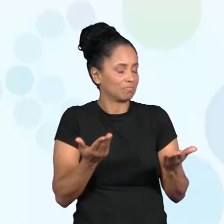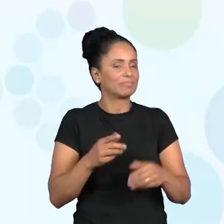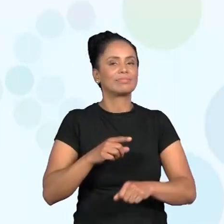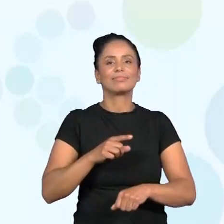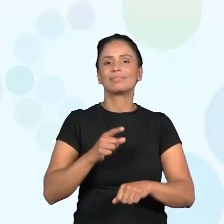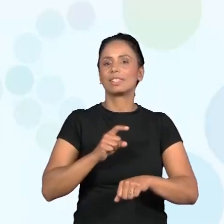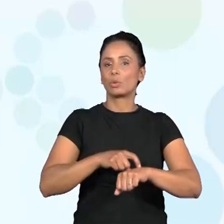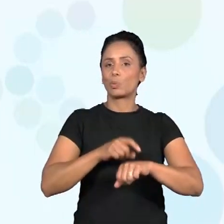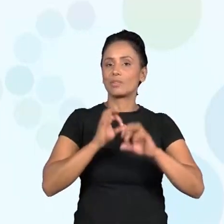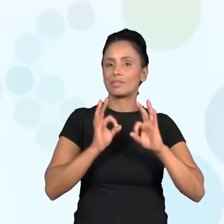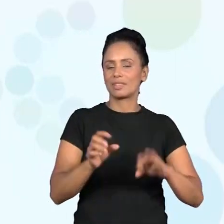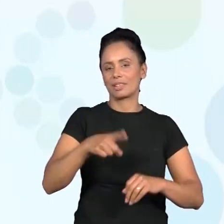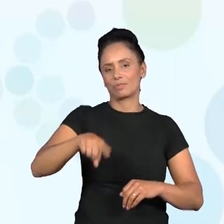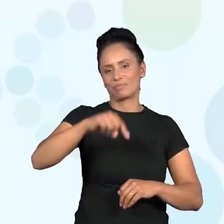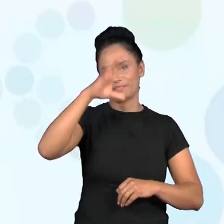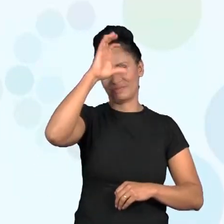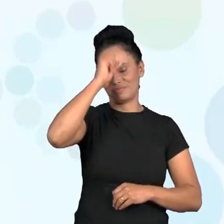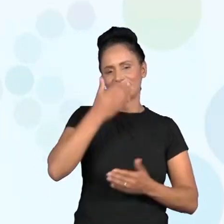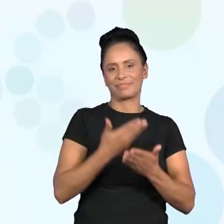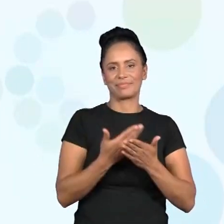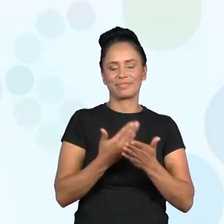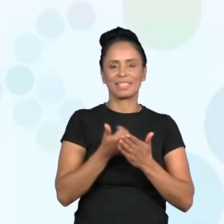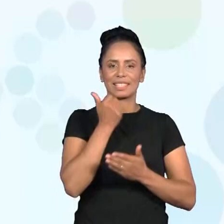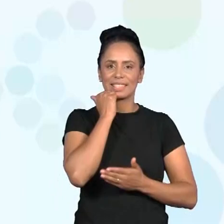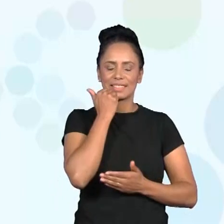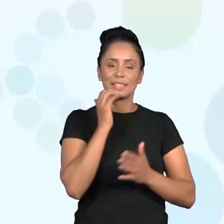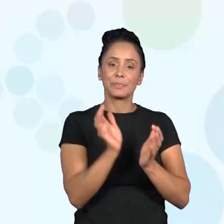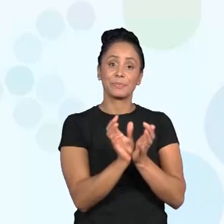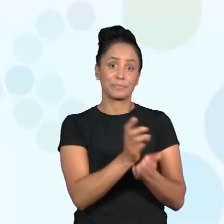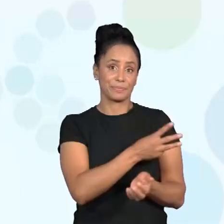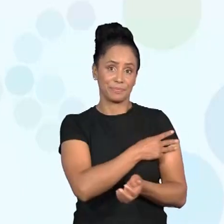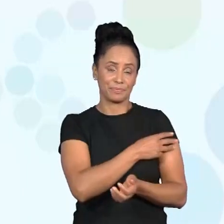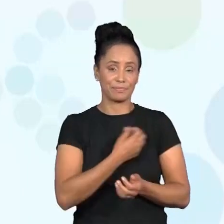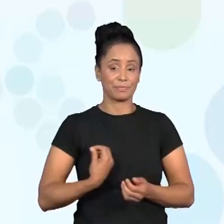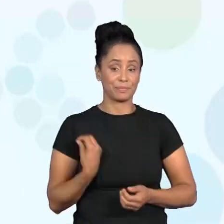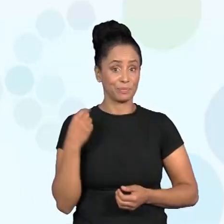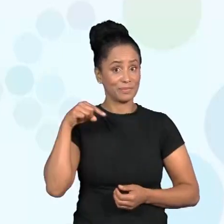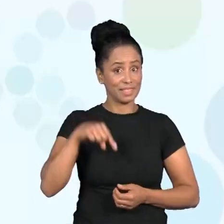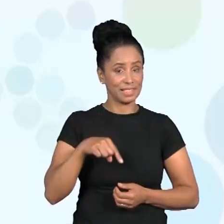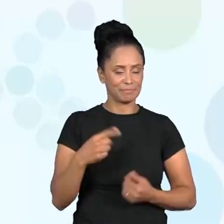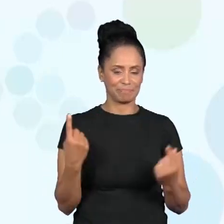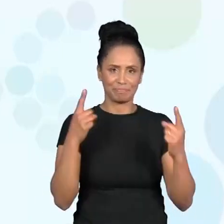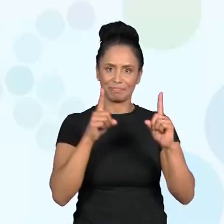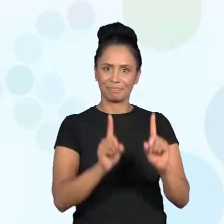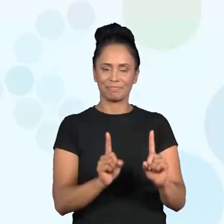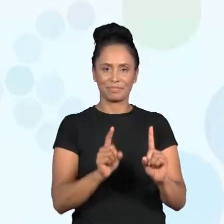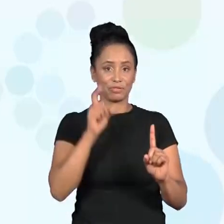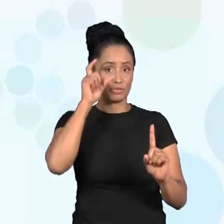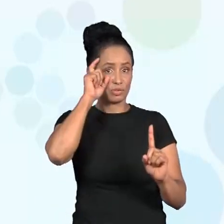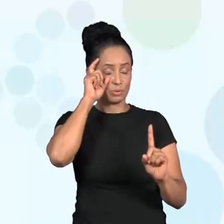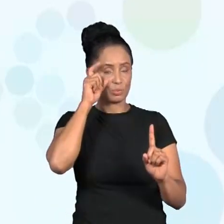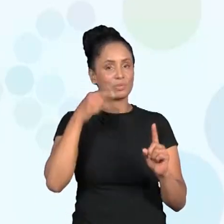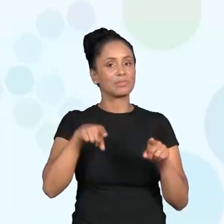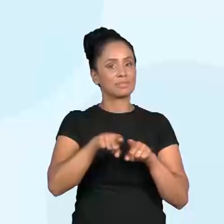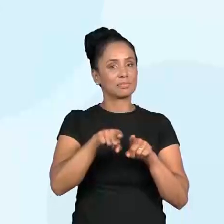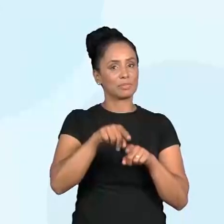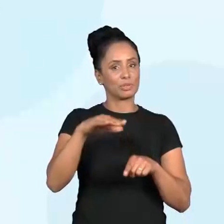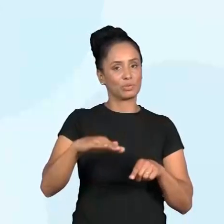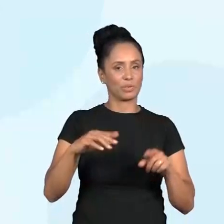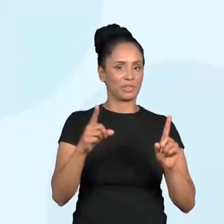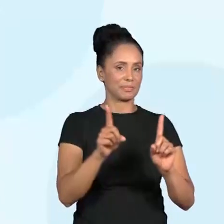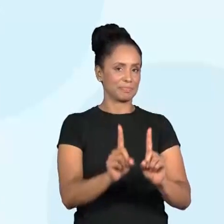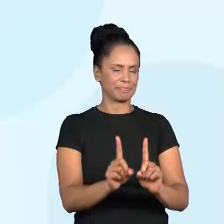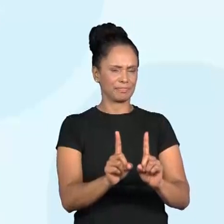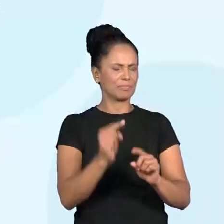de ciências aí para a turma do terceiro ano. E cá estamos nós, Pro Genô, Pro Joyce. E já